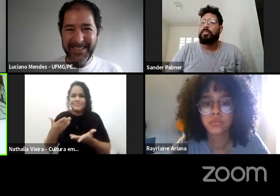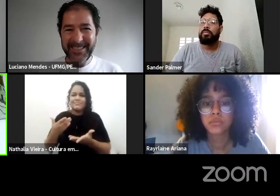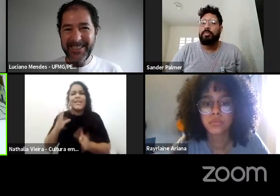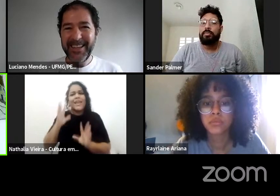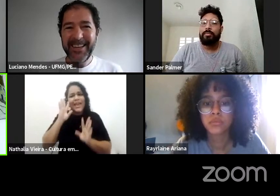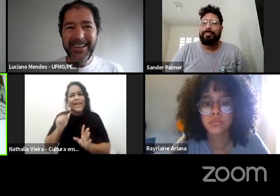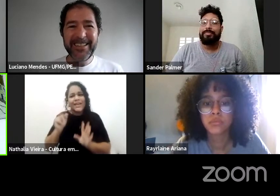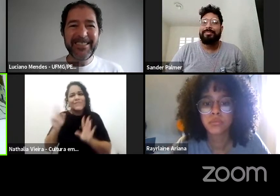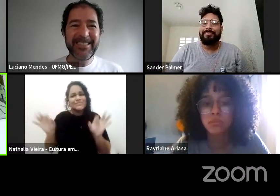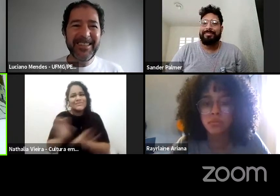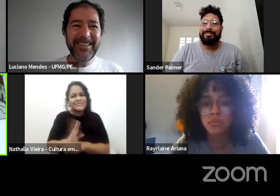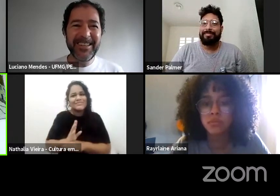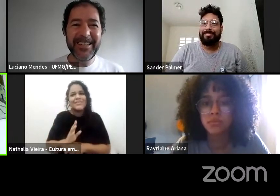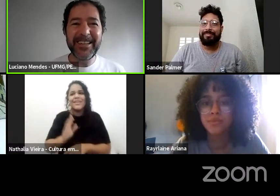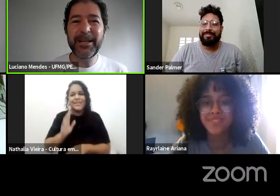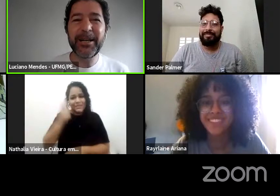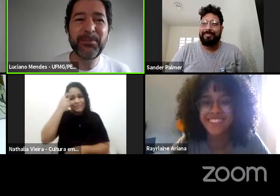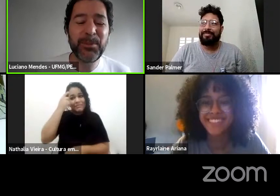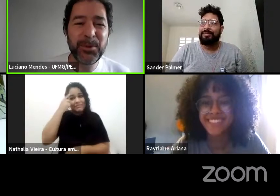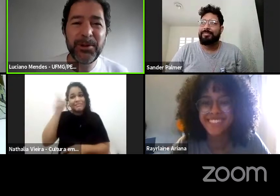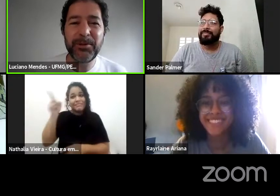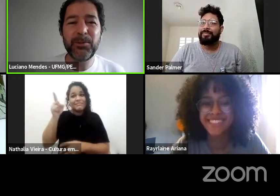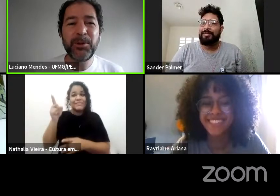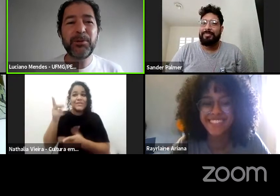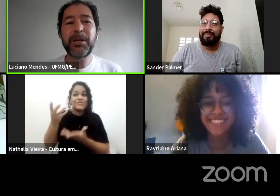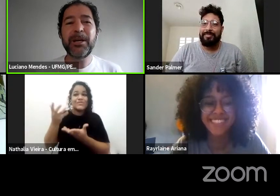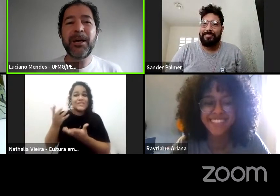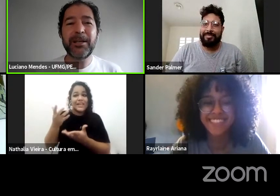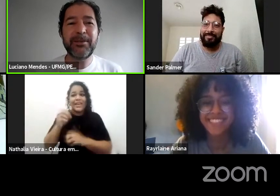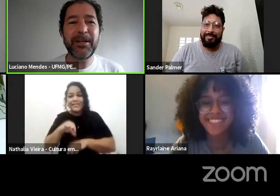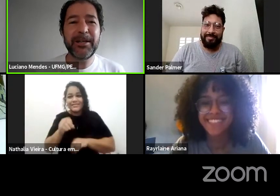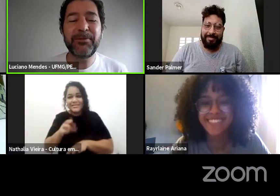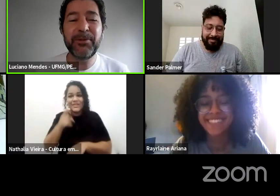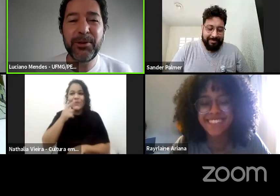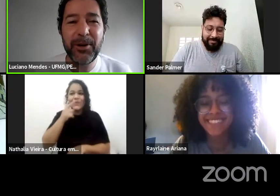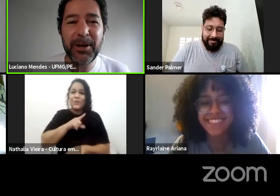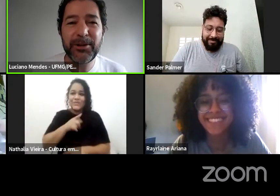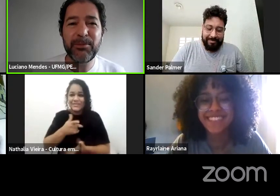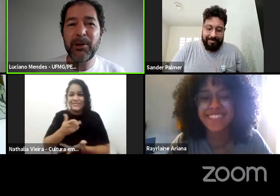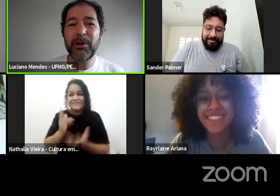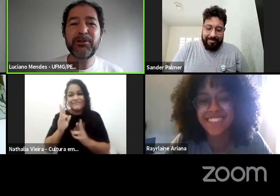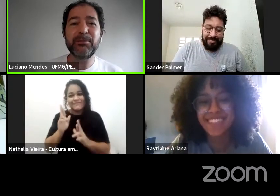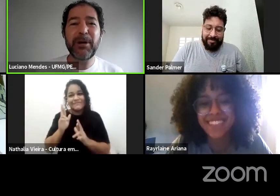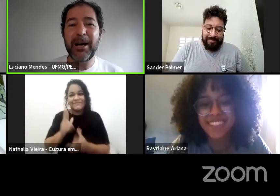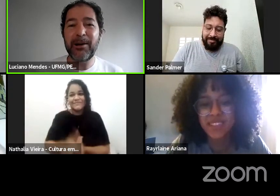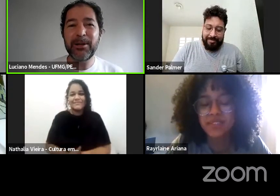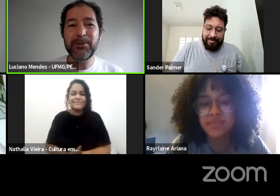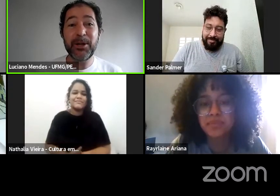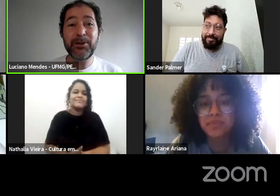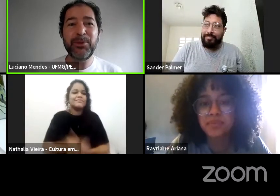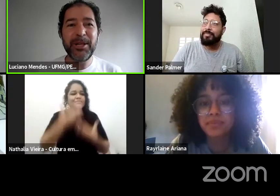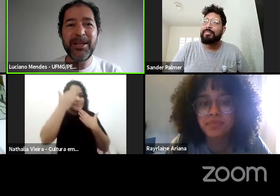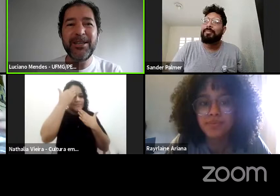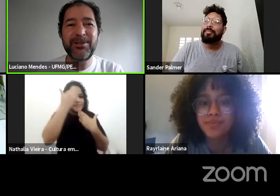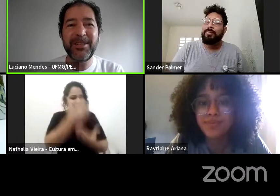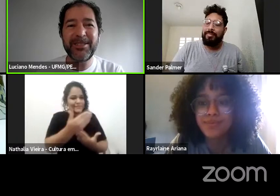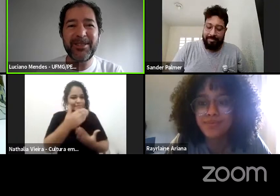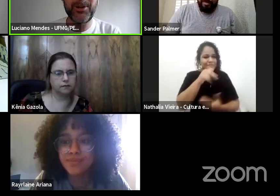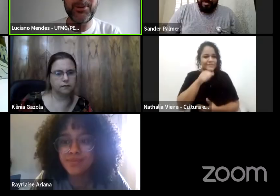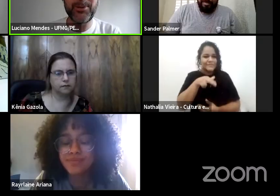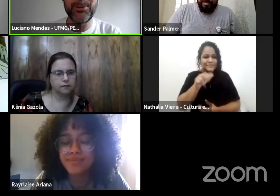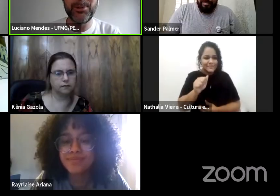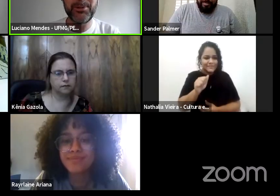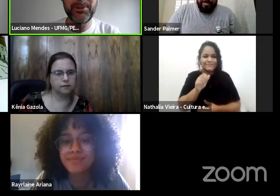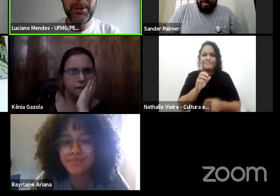esperava. Sim, Ana, muito, muito obrigado, Ana. Foi ótimo, uma ótima aula, um ótimo início